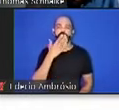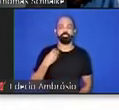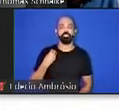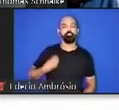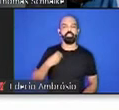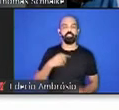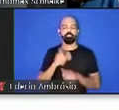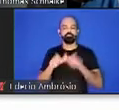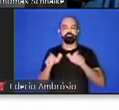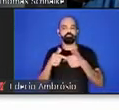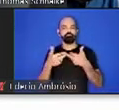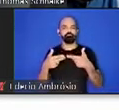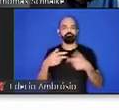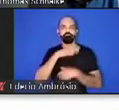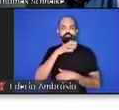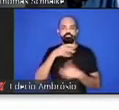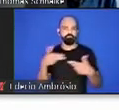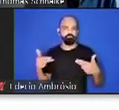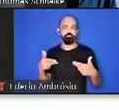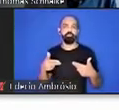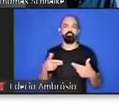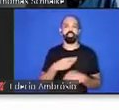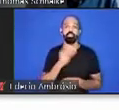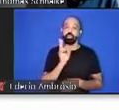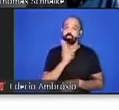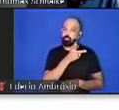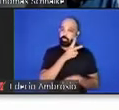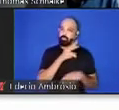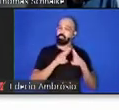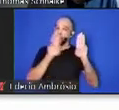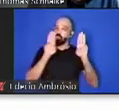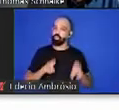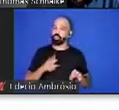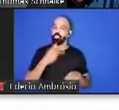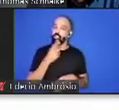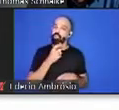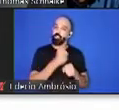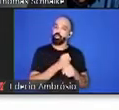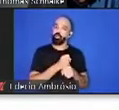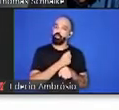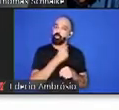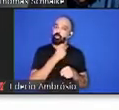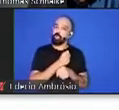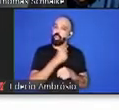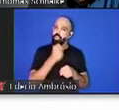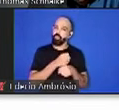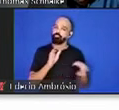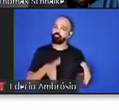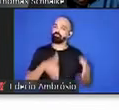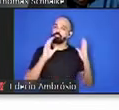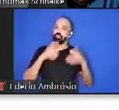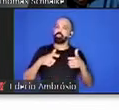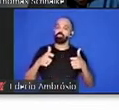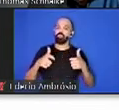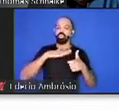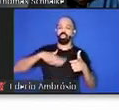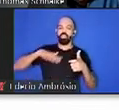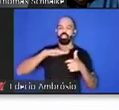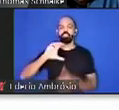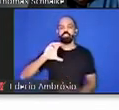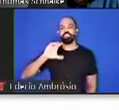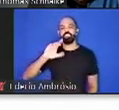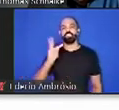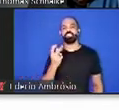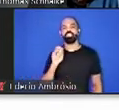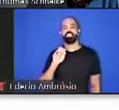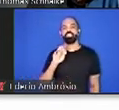lá, hoje em dia, como um prédio, como eu falei, no terreno do Charité. Eu vou mostrar a vocês aqui o